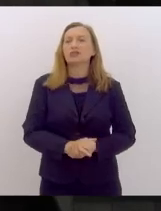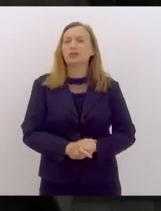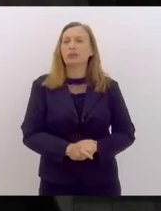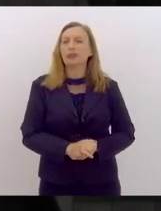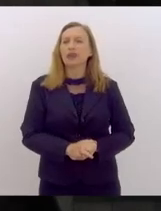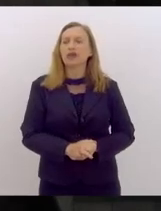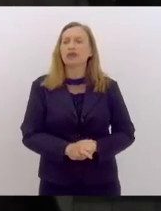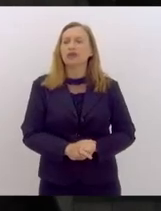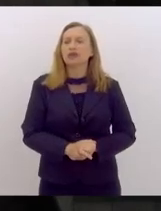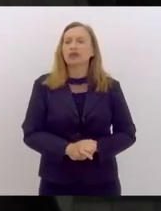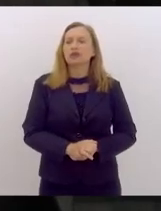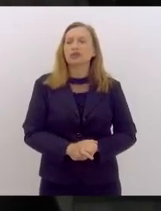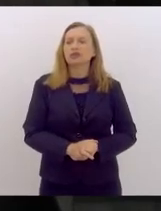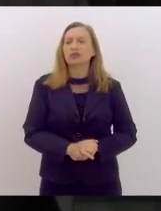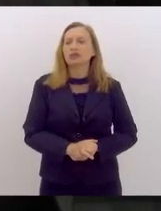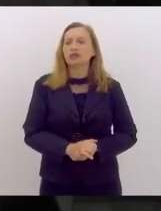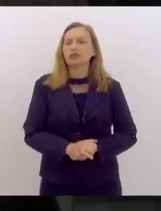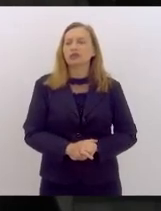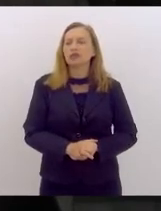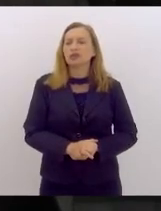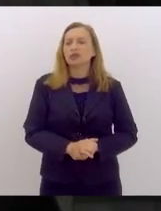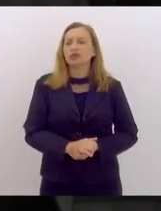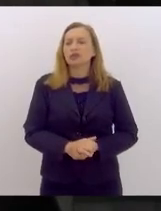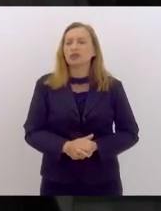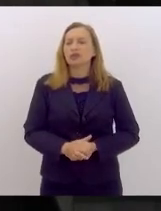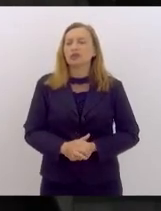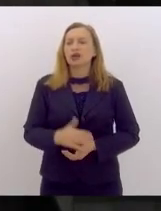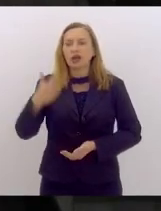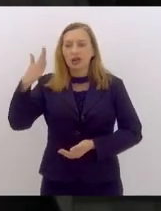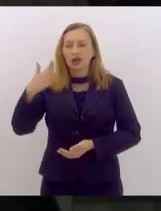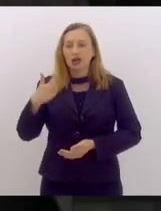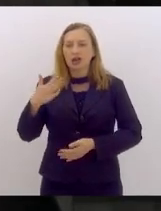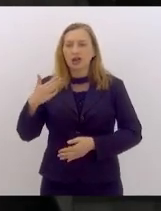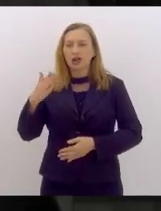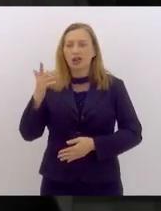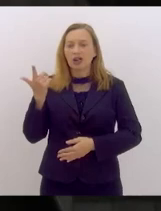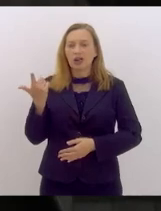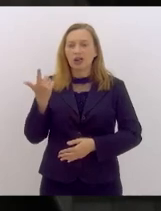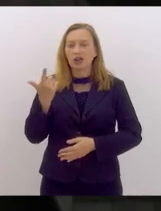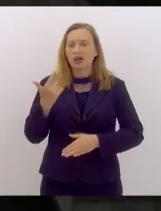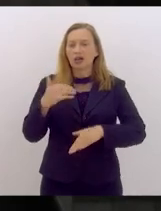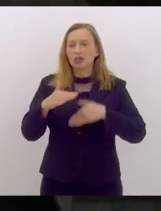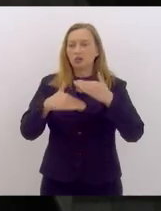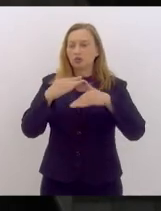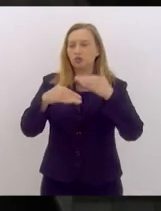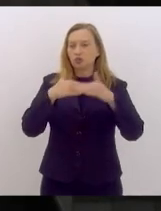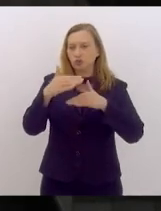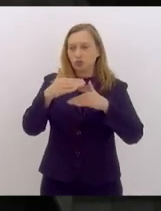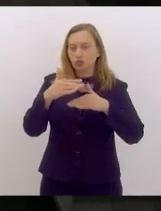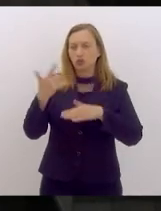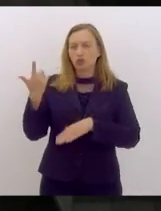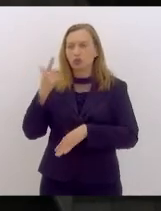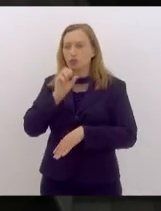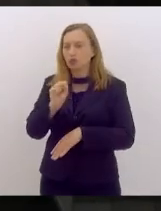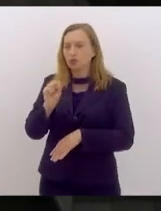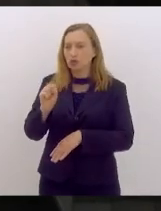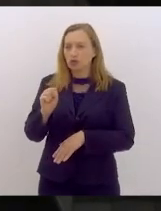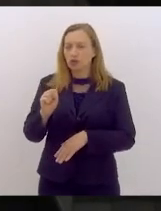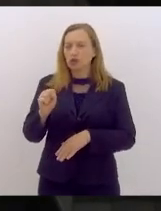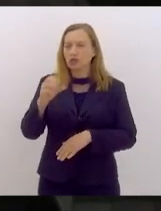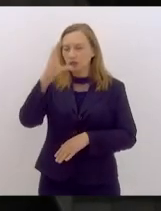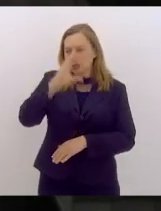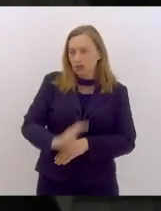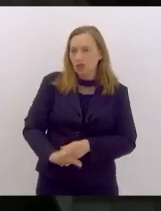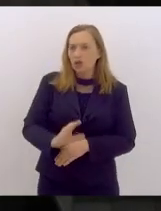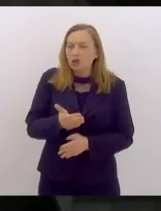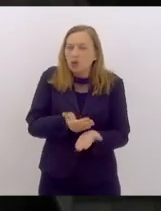a ganhar relevância e o cidadão começa já a cogitar as